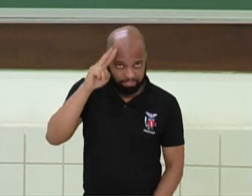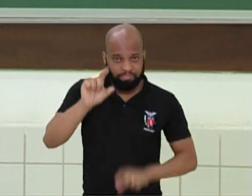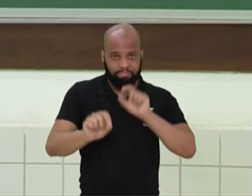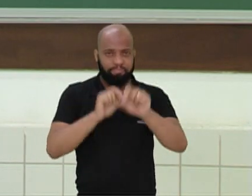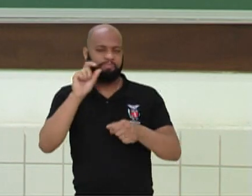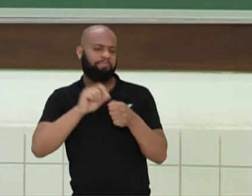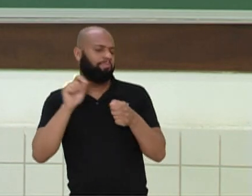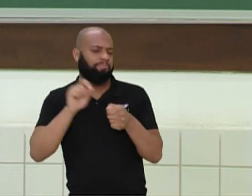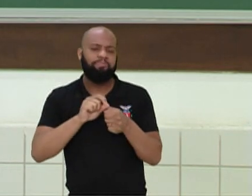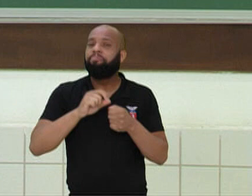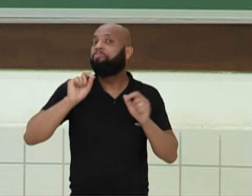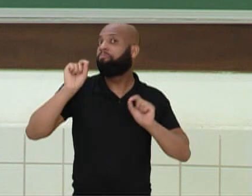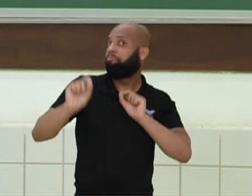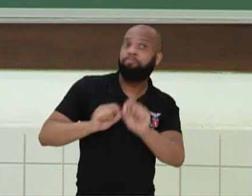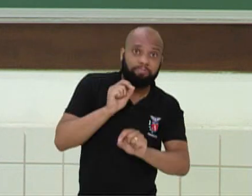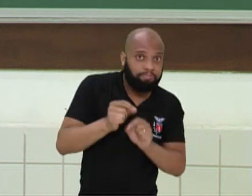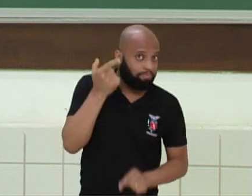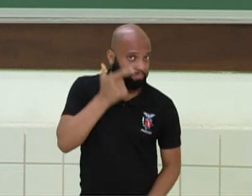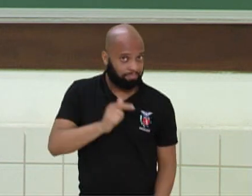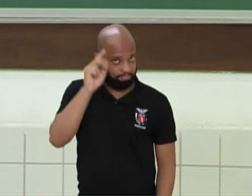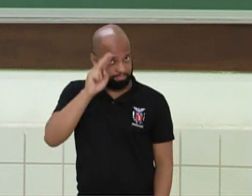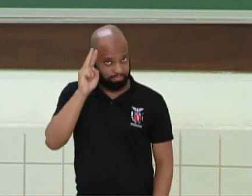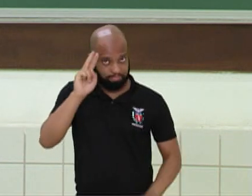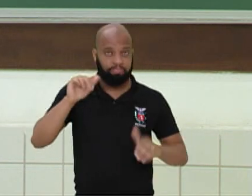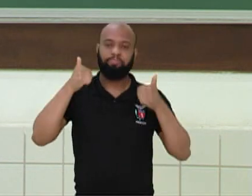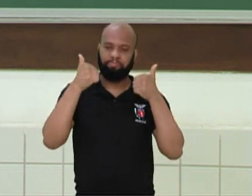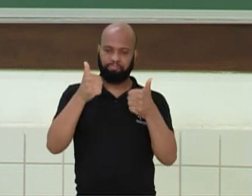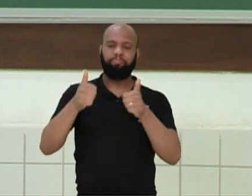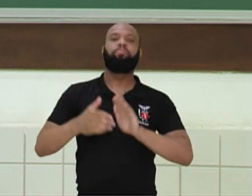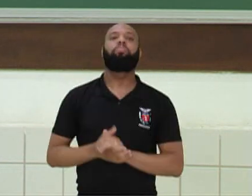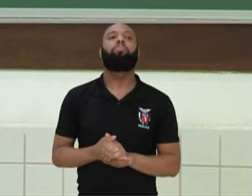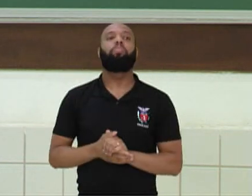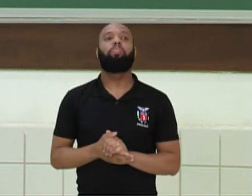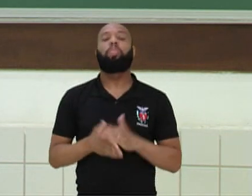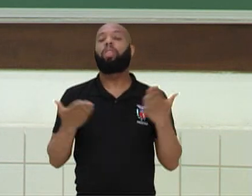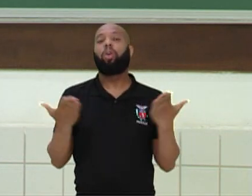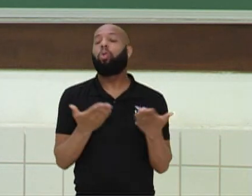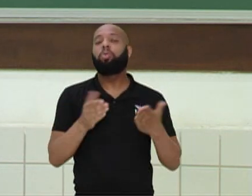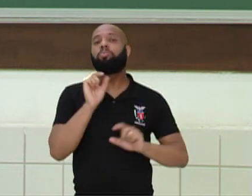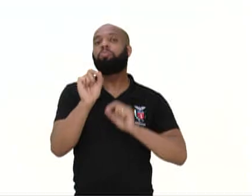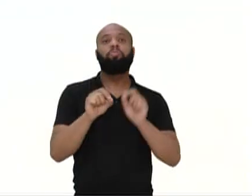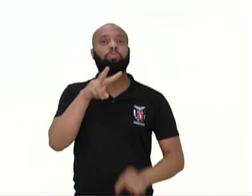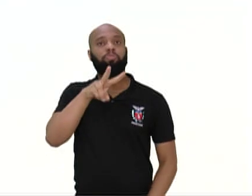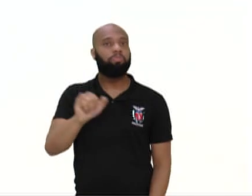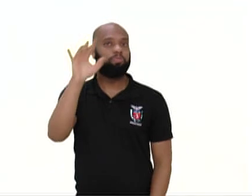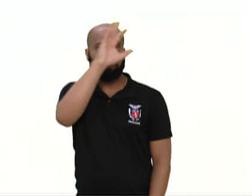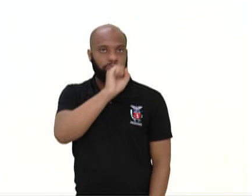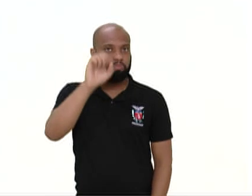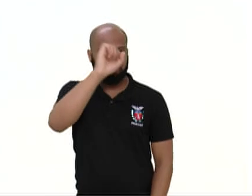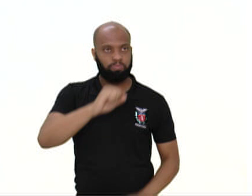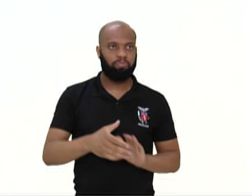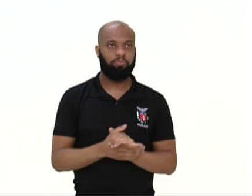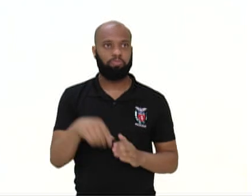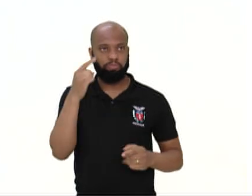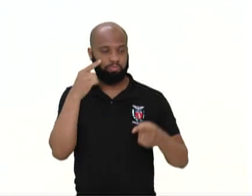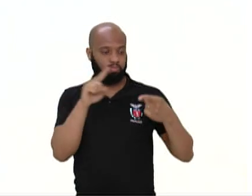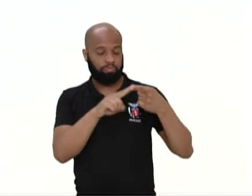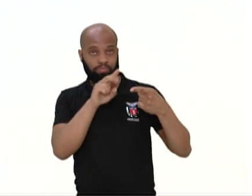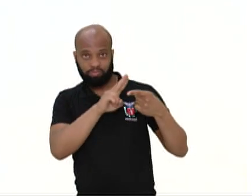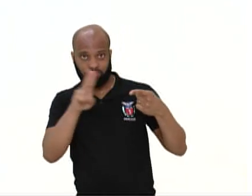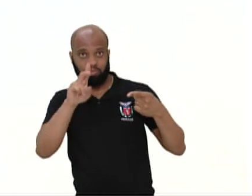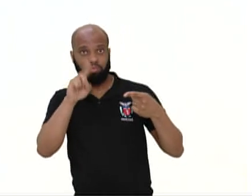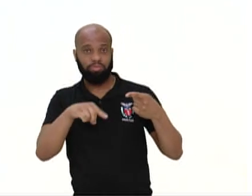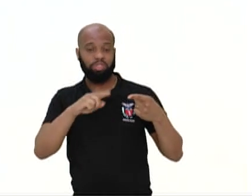que vocês faziam nessa época? Bem, nesta classe hablaremos sobre o gênero textual,